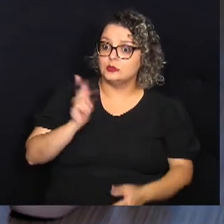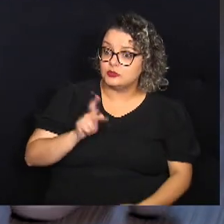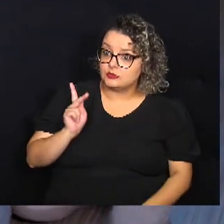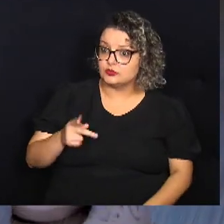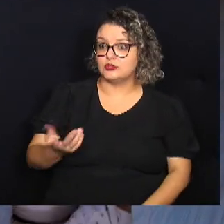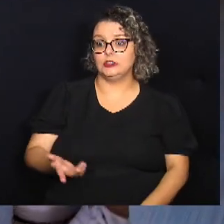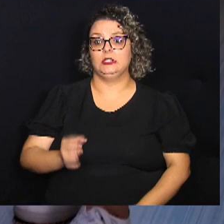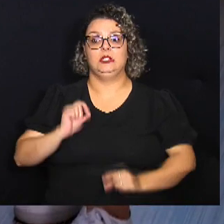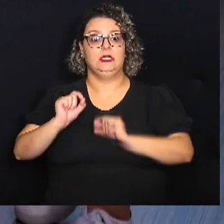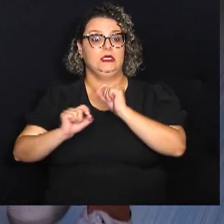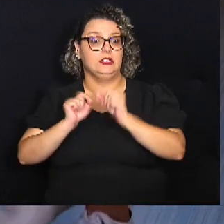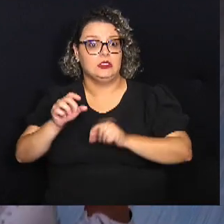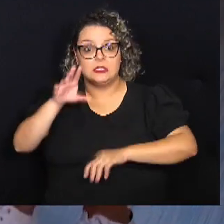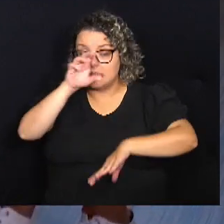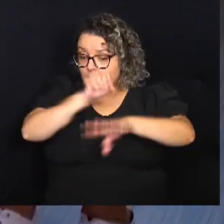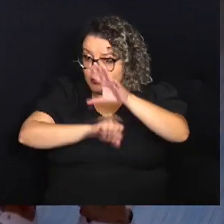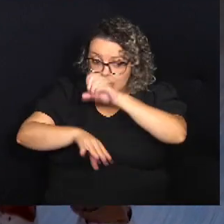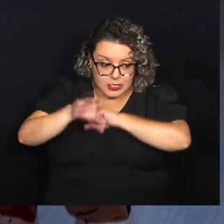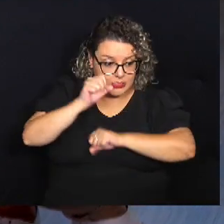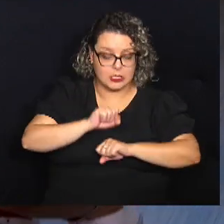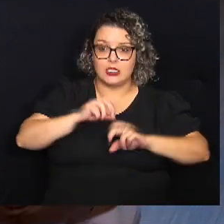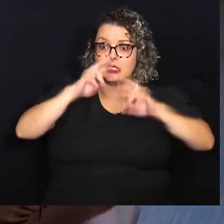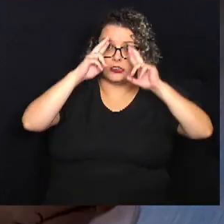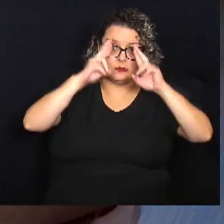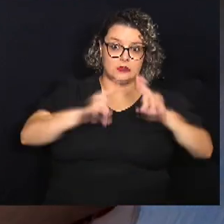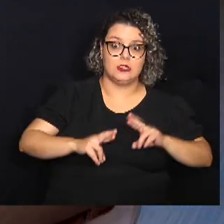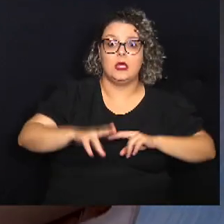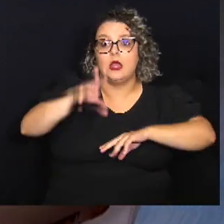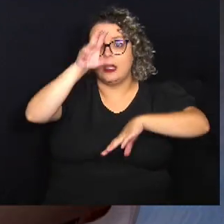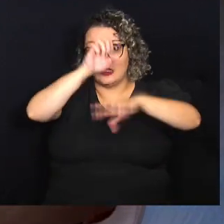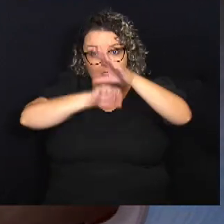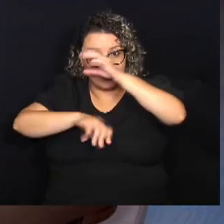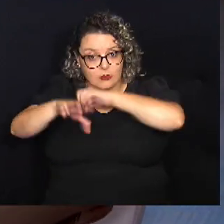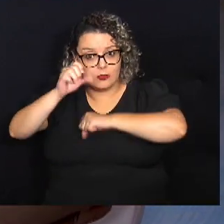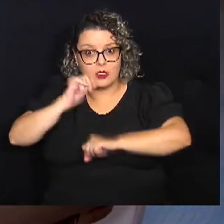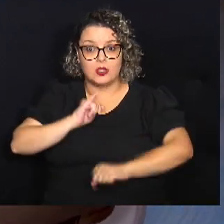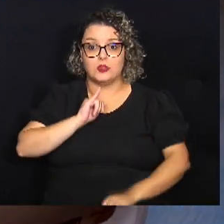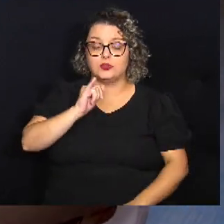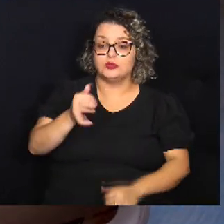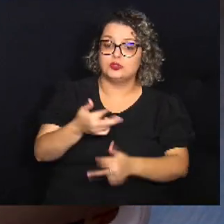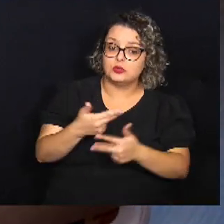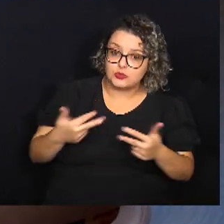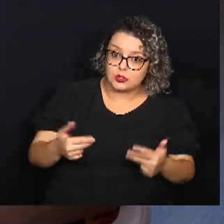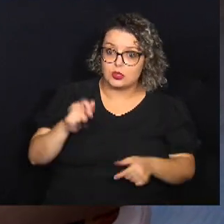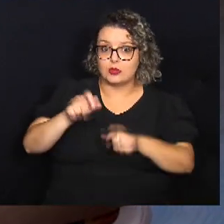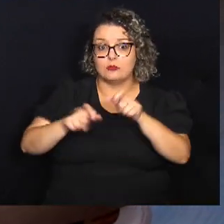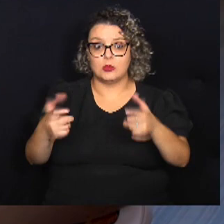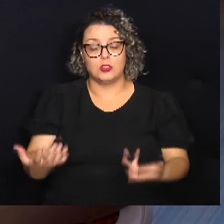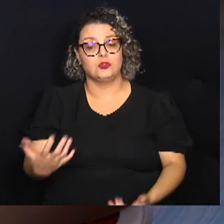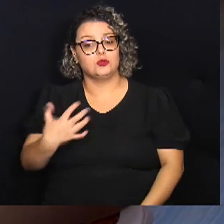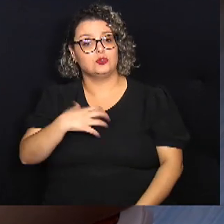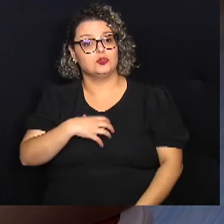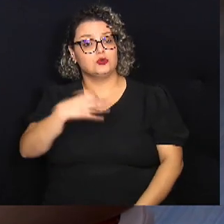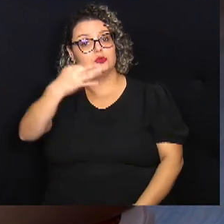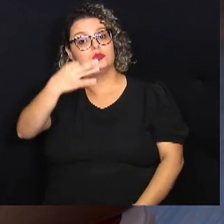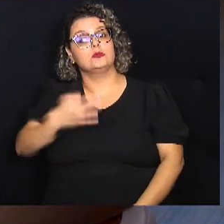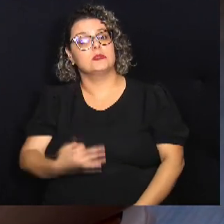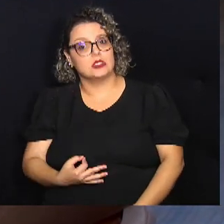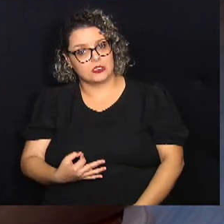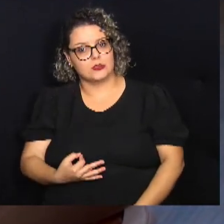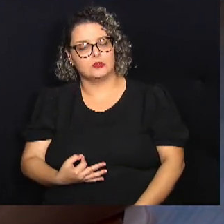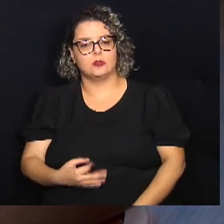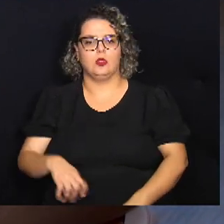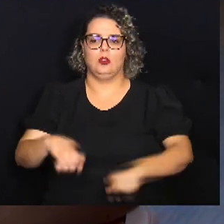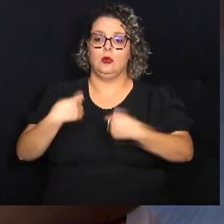tem que aprender a respeitar o outro, ele tem que aprender a dizer coisas para o outro de uma forma assertiva, ele